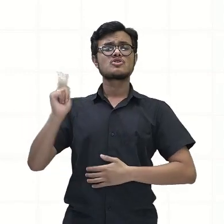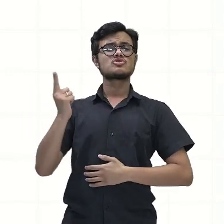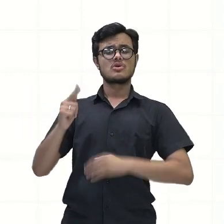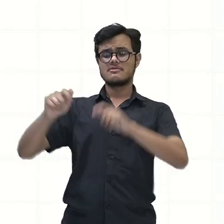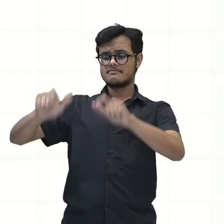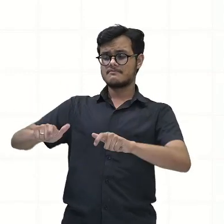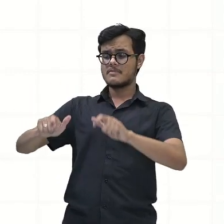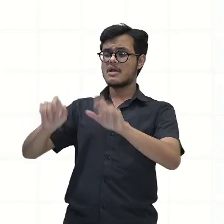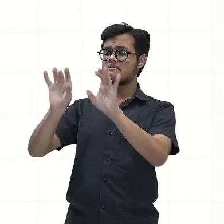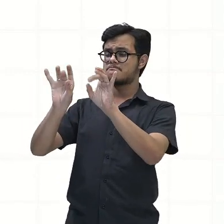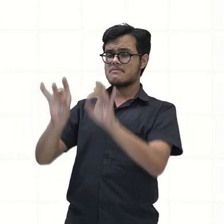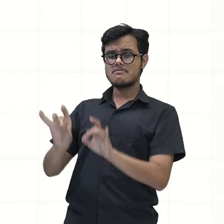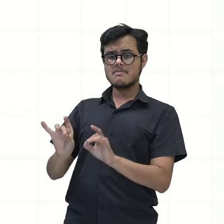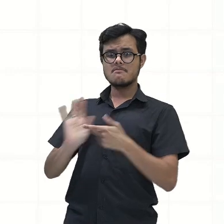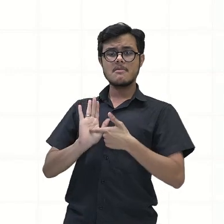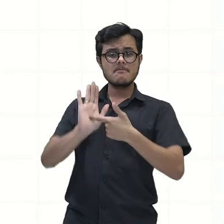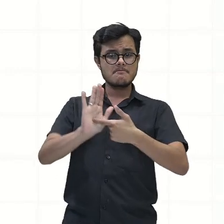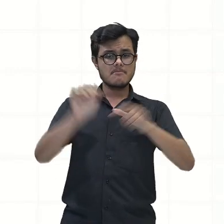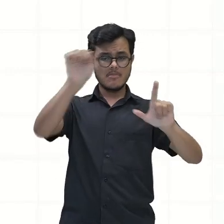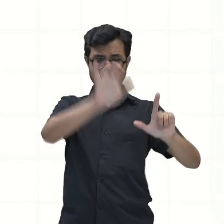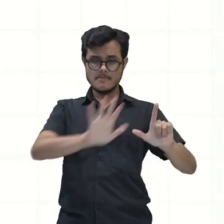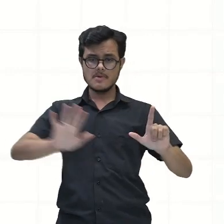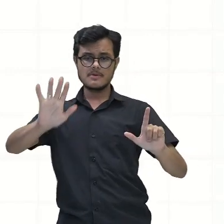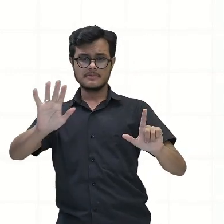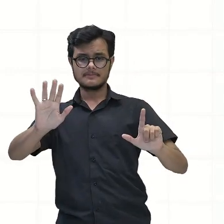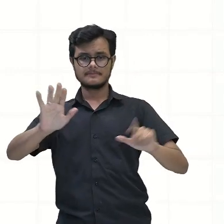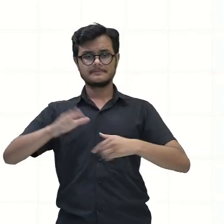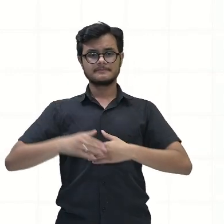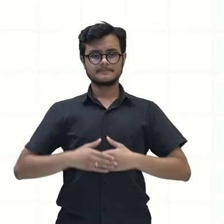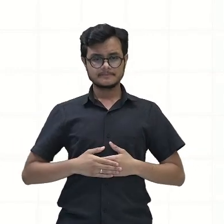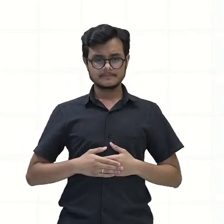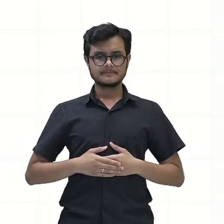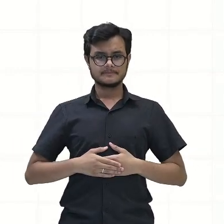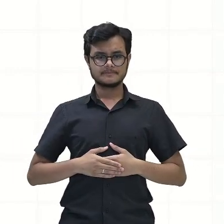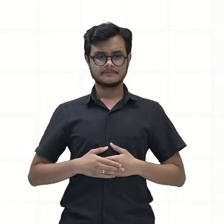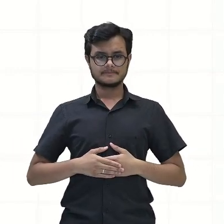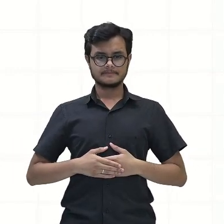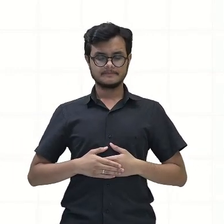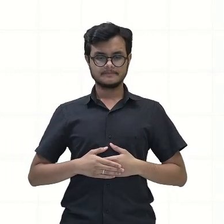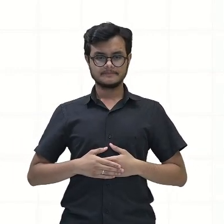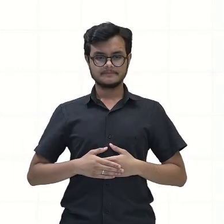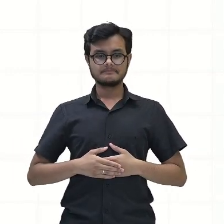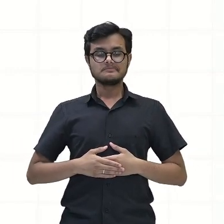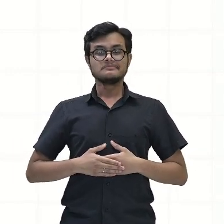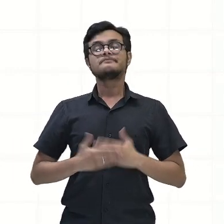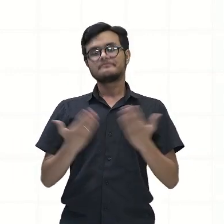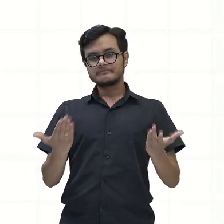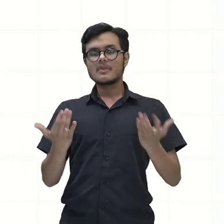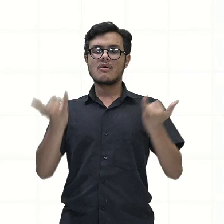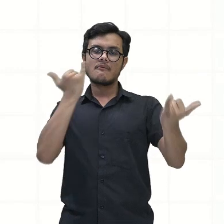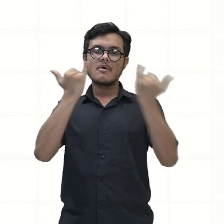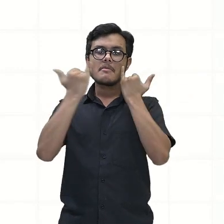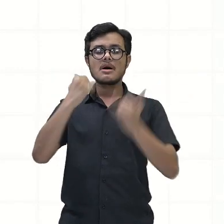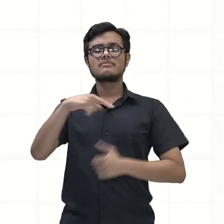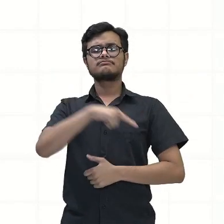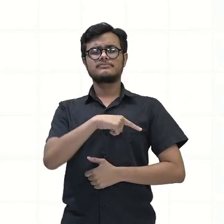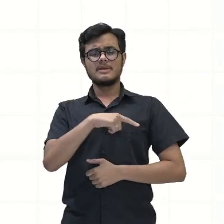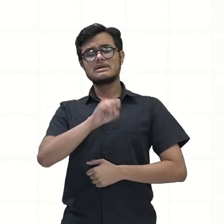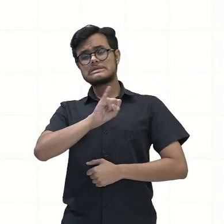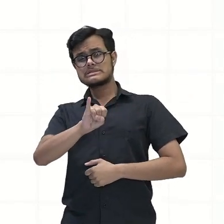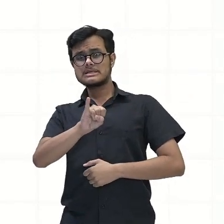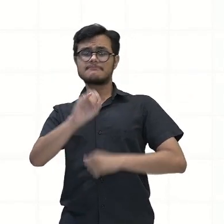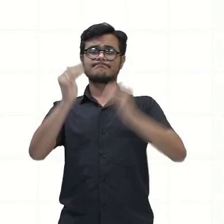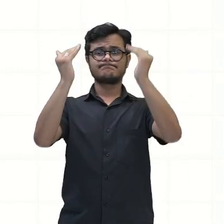ser representado, né? A partir ali de uma determinada informação. Então você pega aquelas